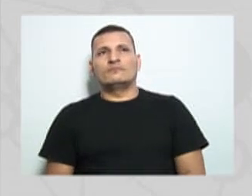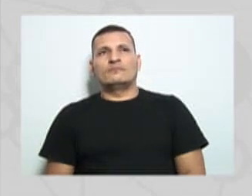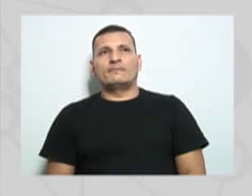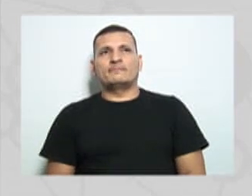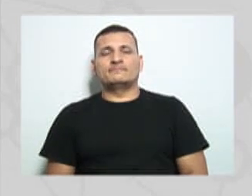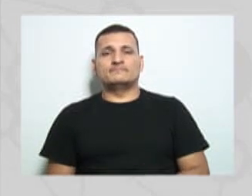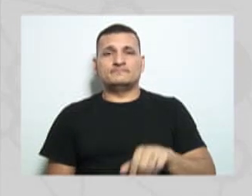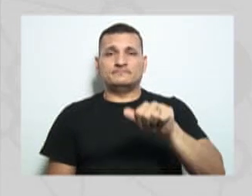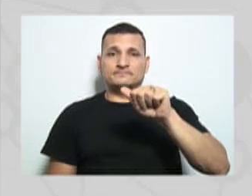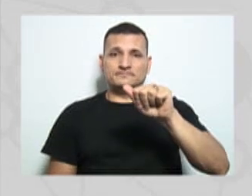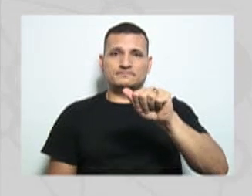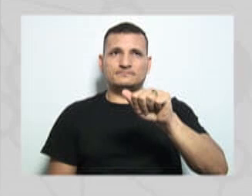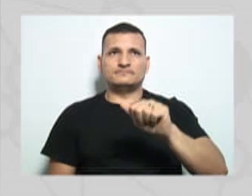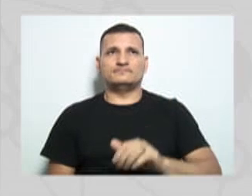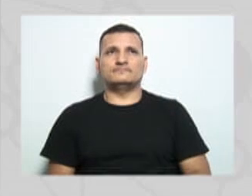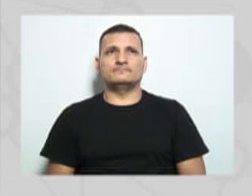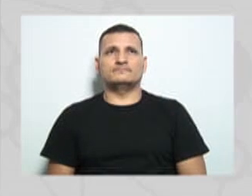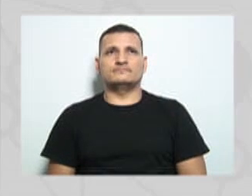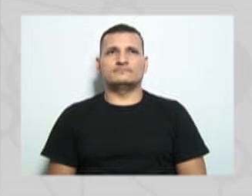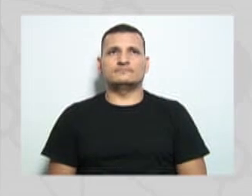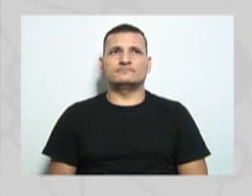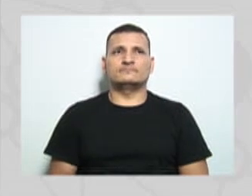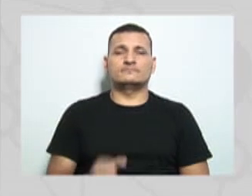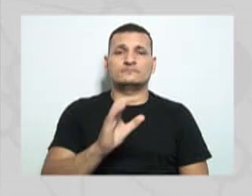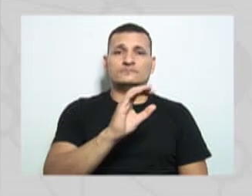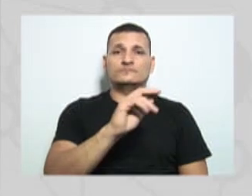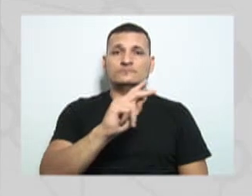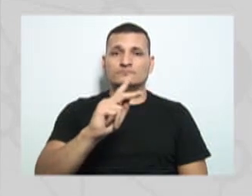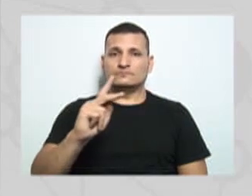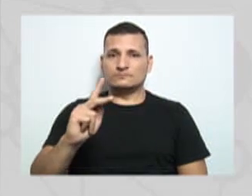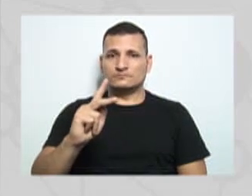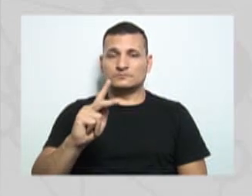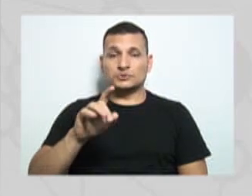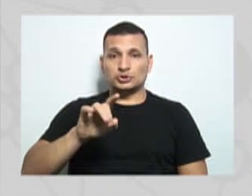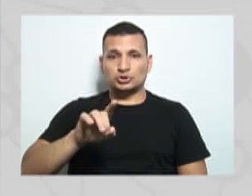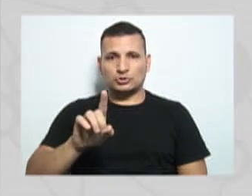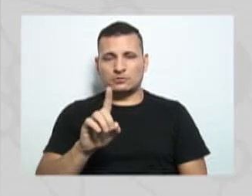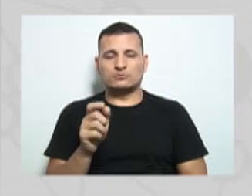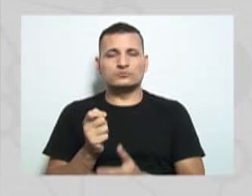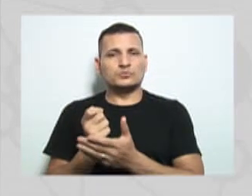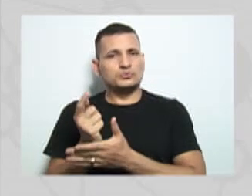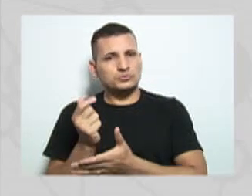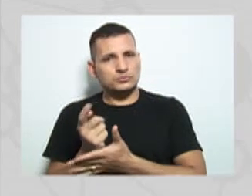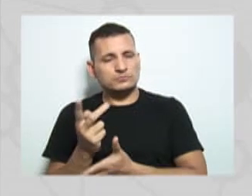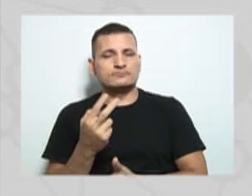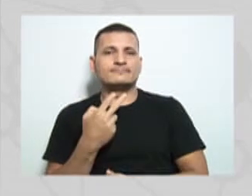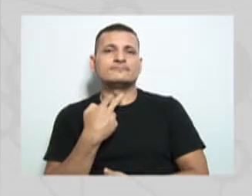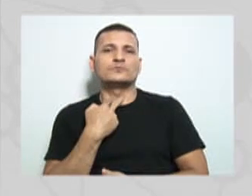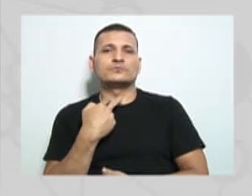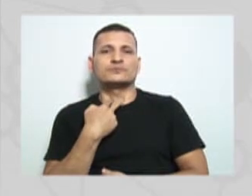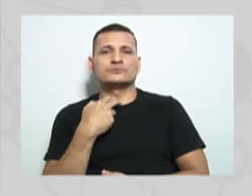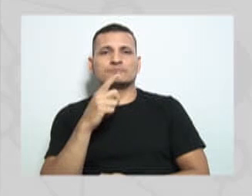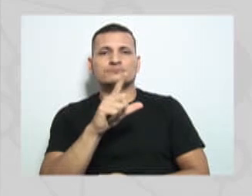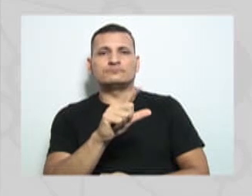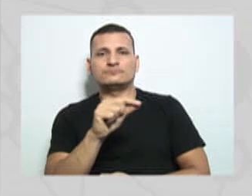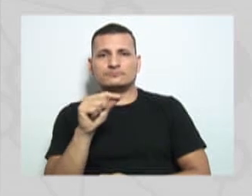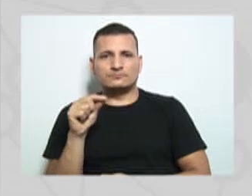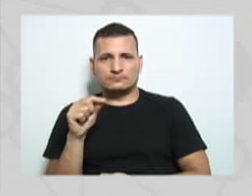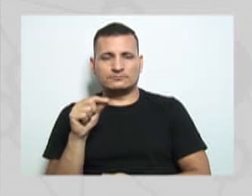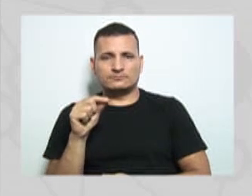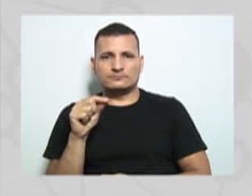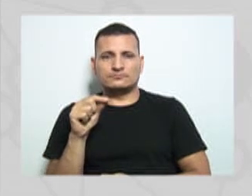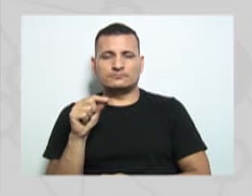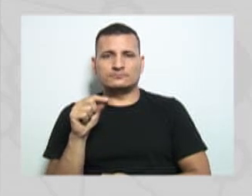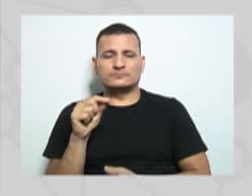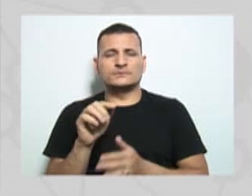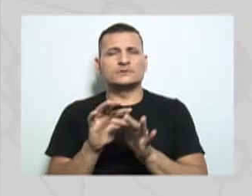Letra A. As cooperativas, exceto as de consumo, não poderão aderir ao Simples